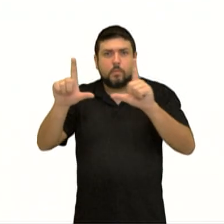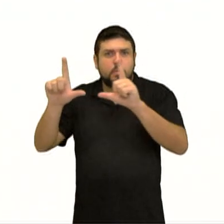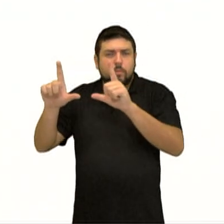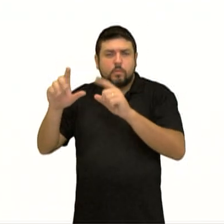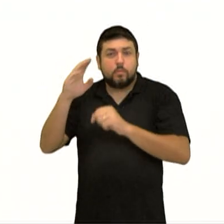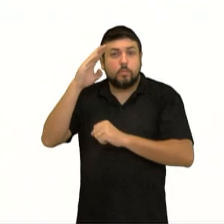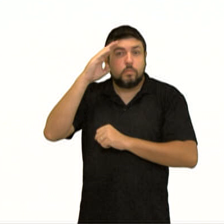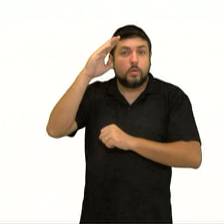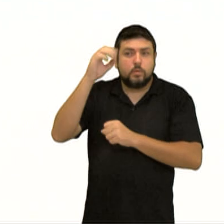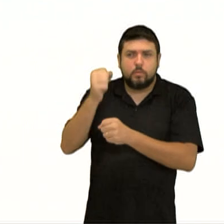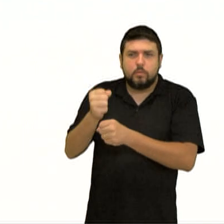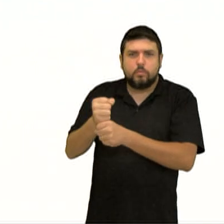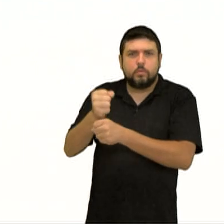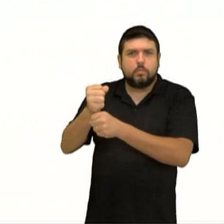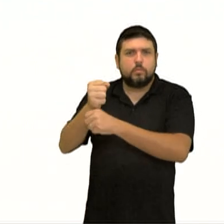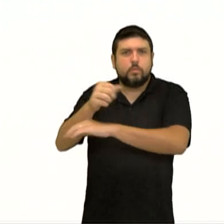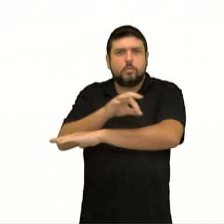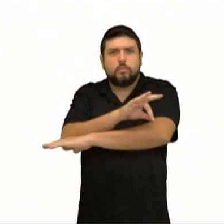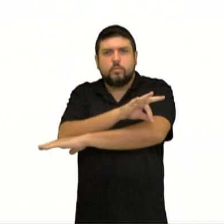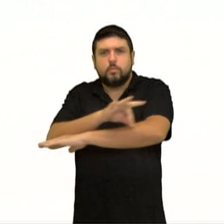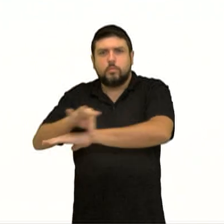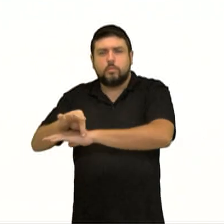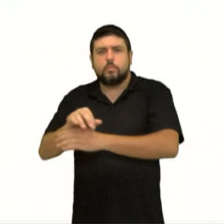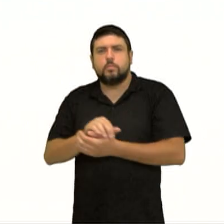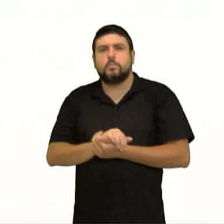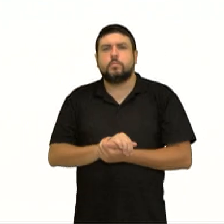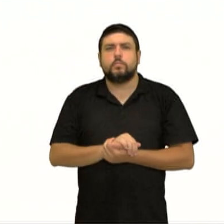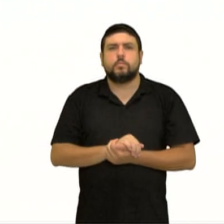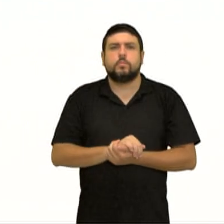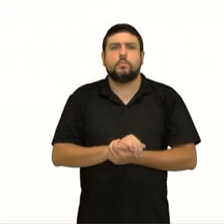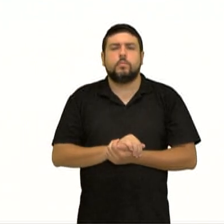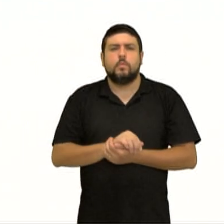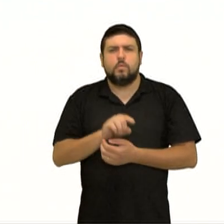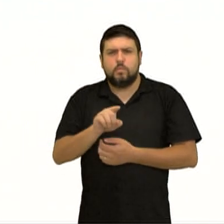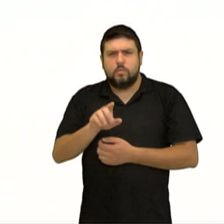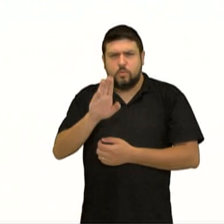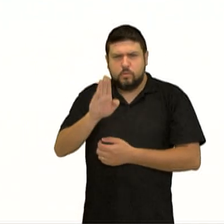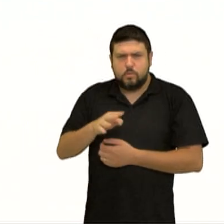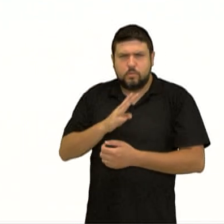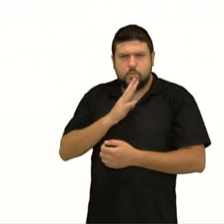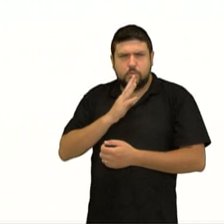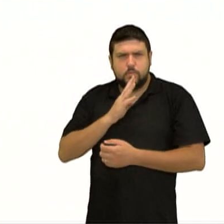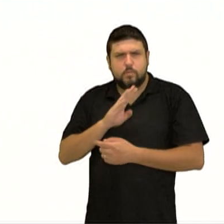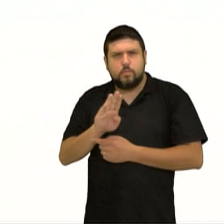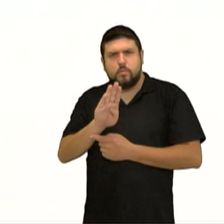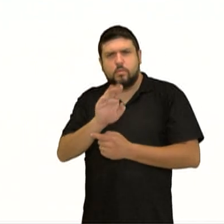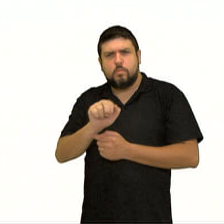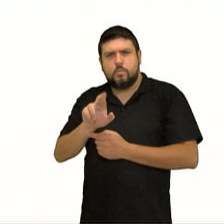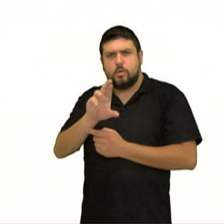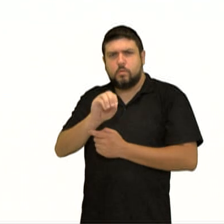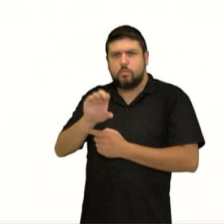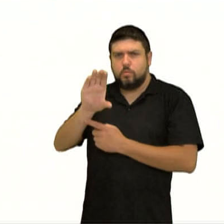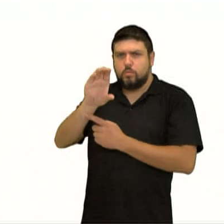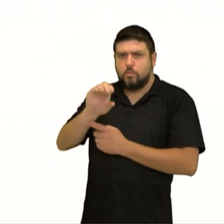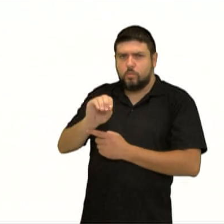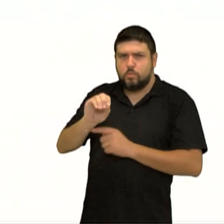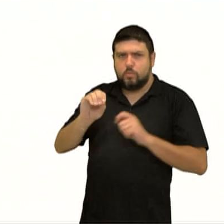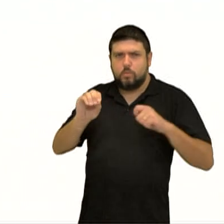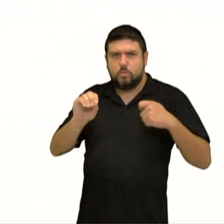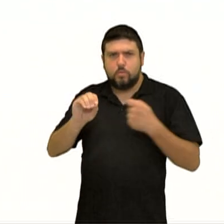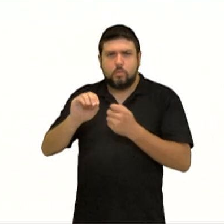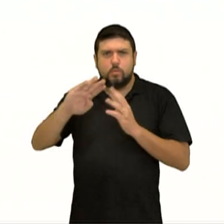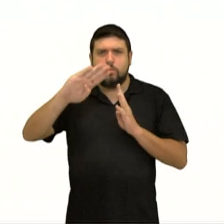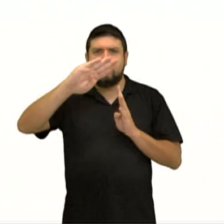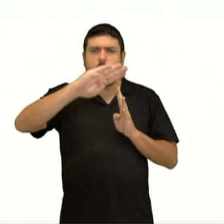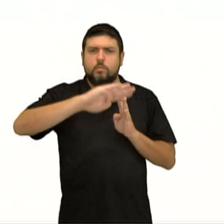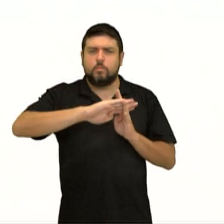arquitetura. Então, você já ouviu falar nesse período artístico, no barroco? Claro, né? O que lhe